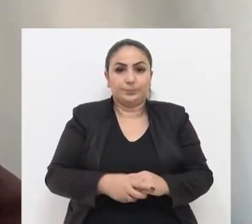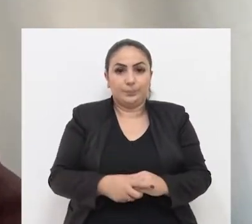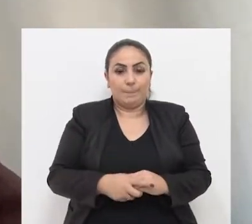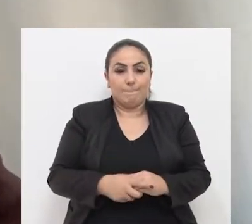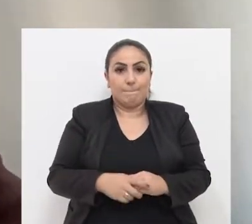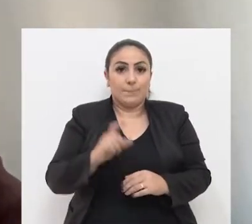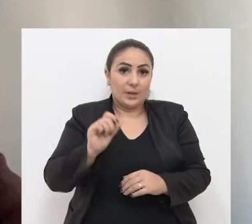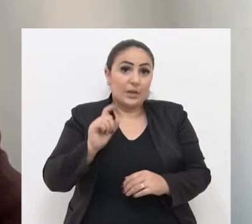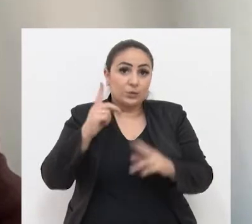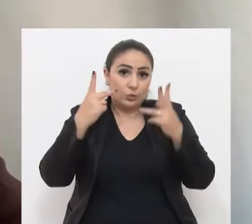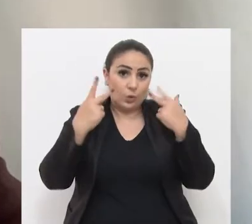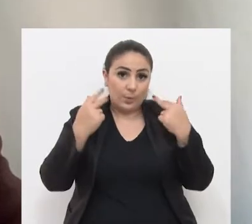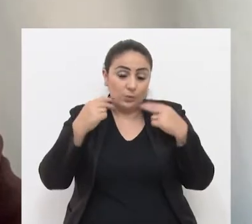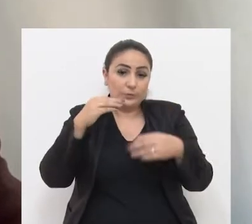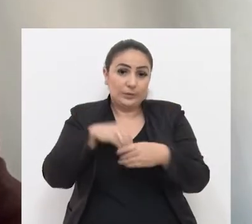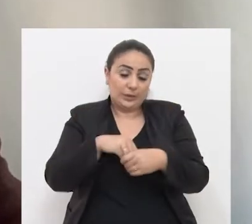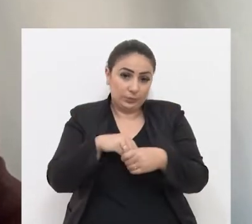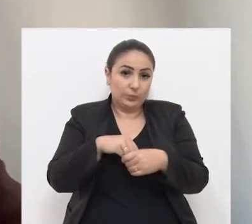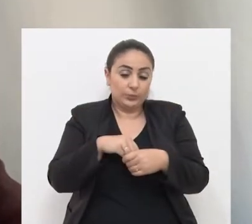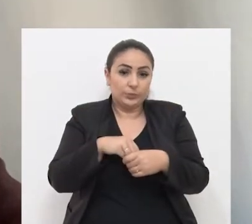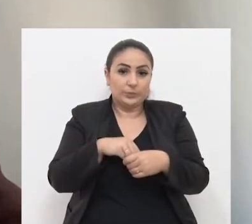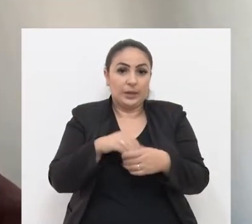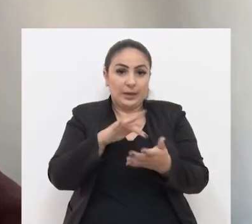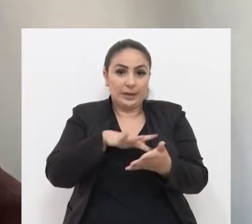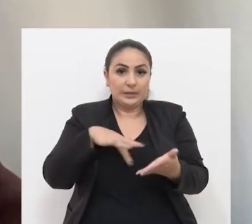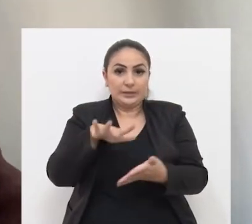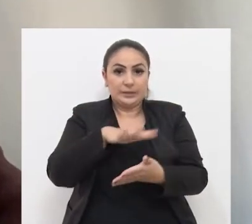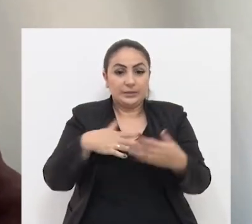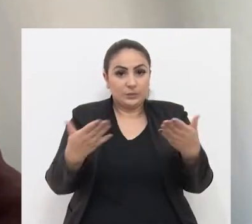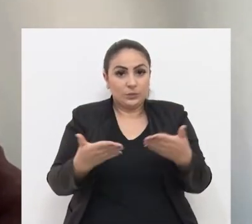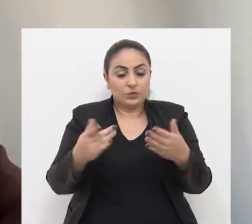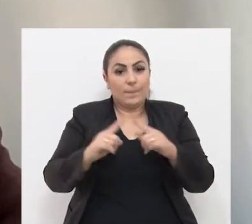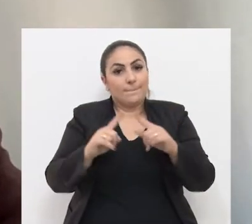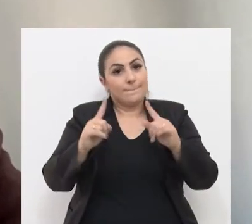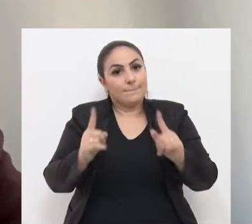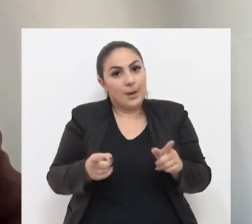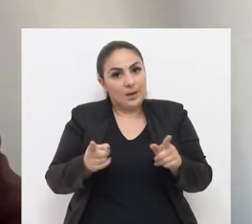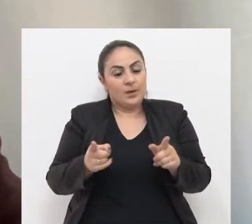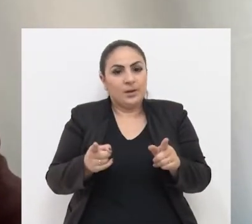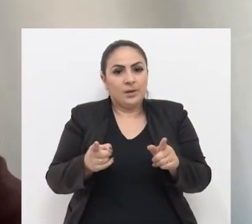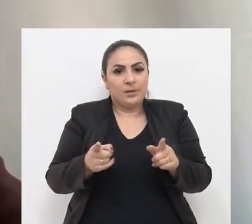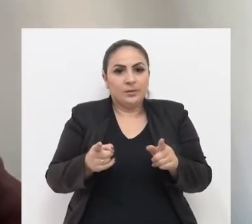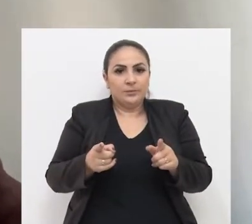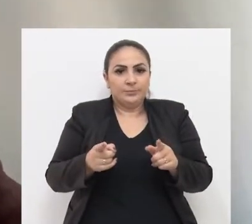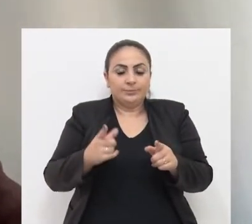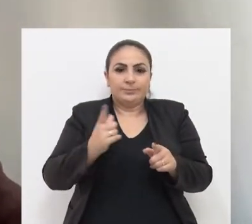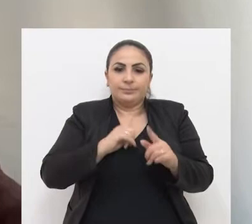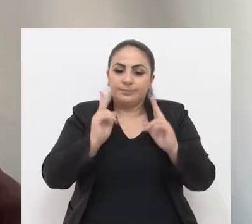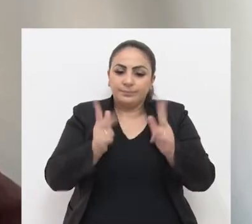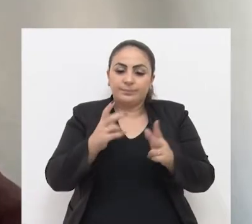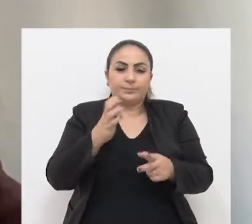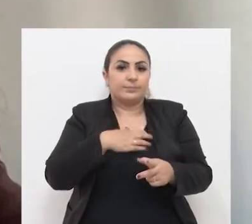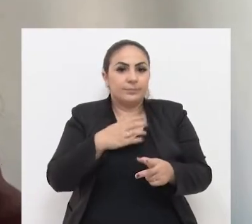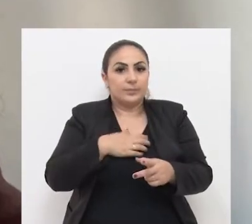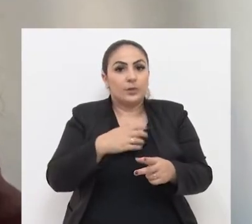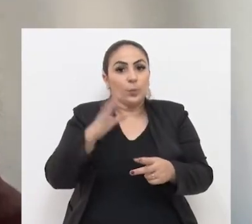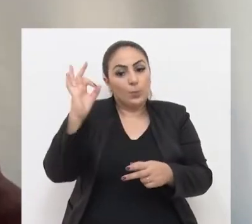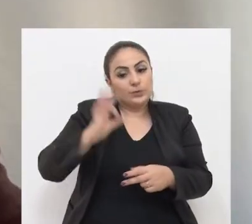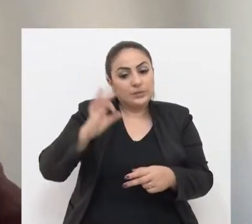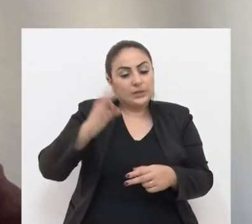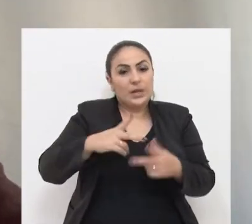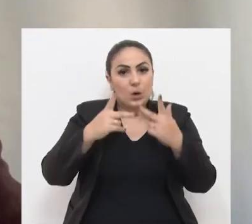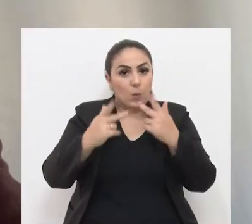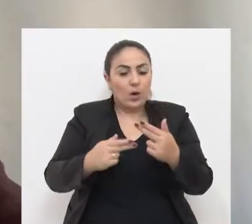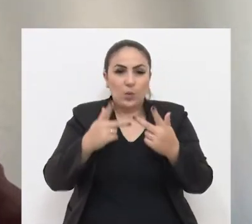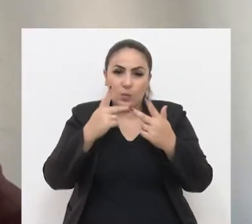previsto, o que é normal dentro da situação em que nós estamos vivendo, né? Mas distribuímos da mesma forma, com o mesmo